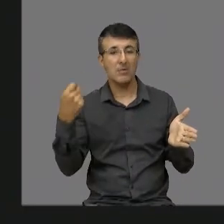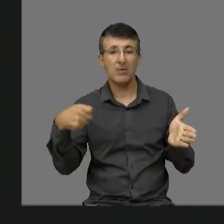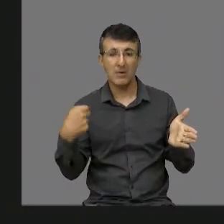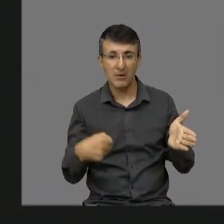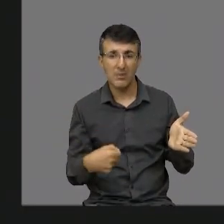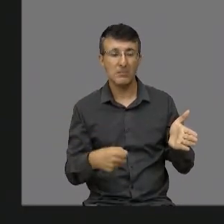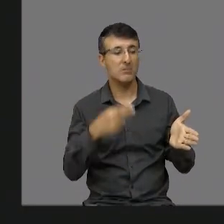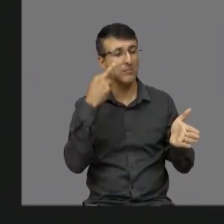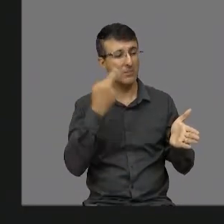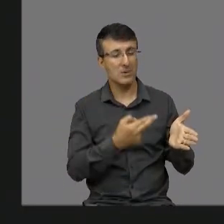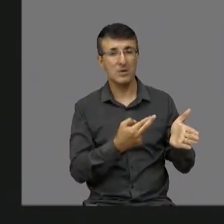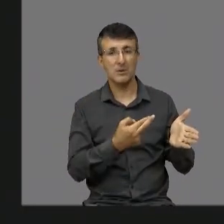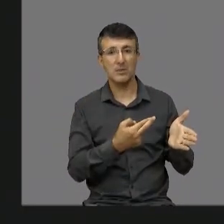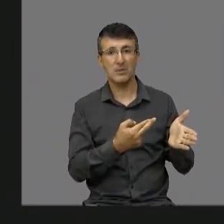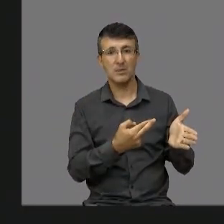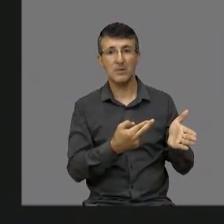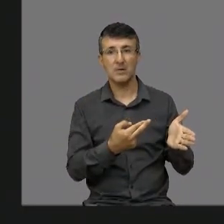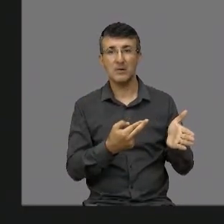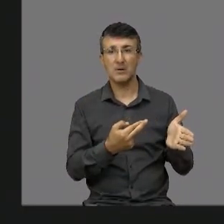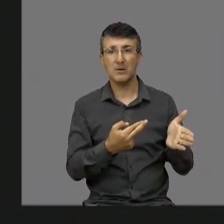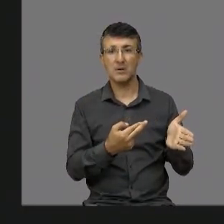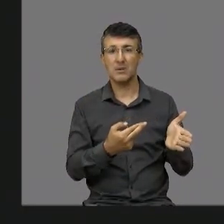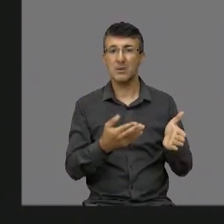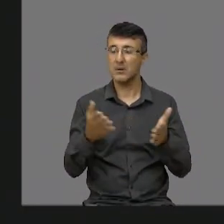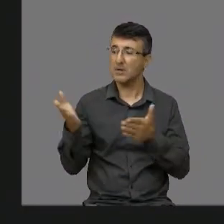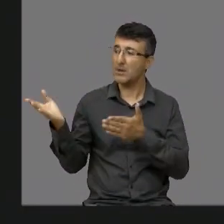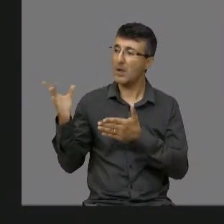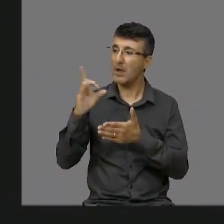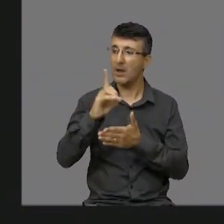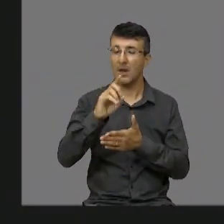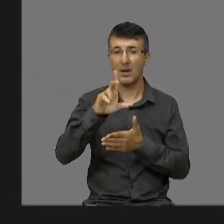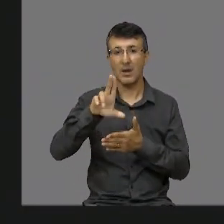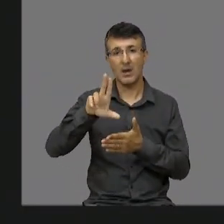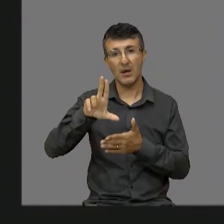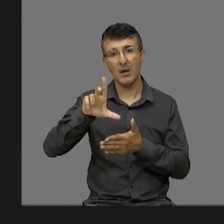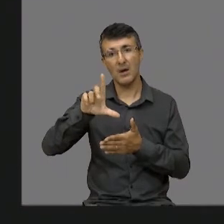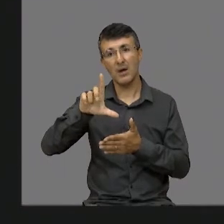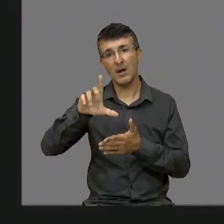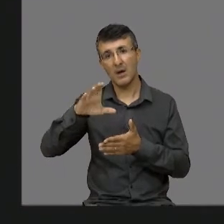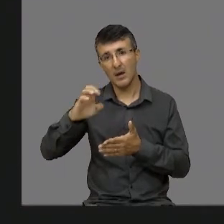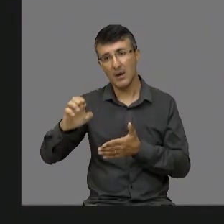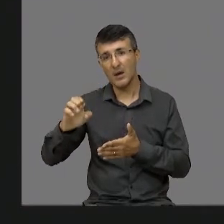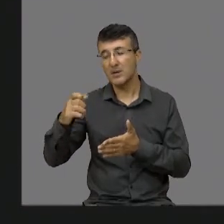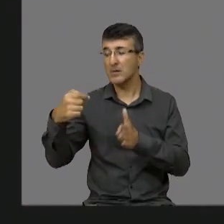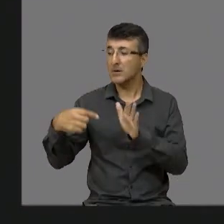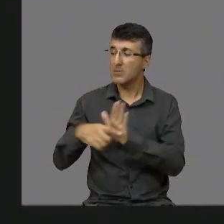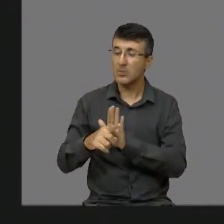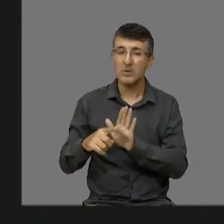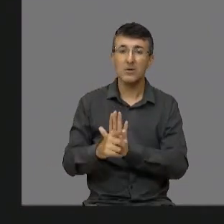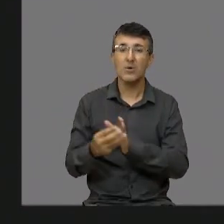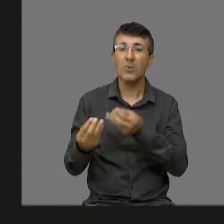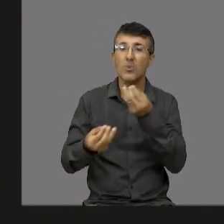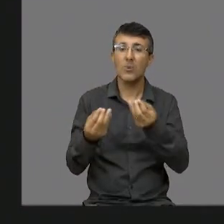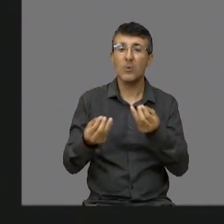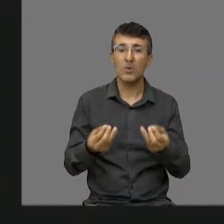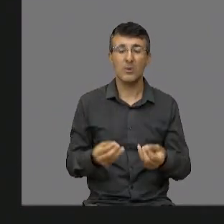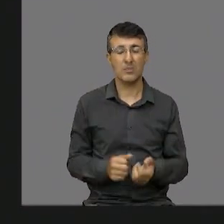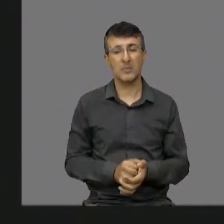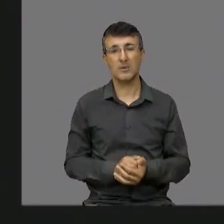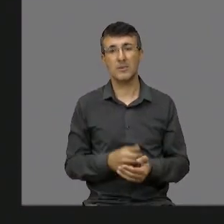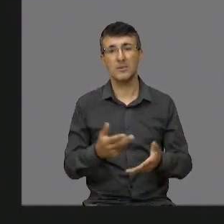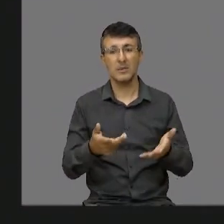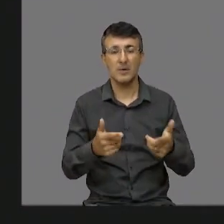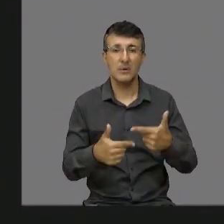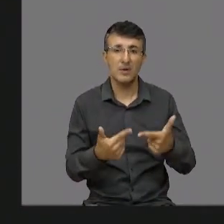São José. Não. Eu acho que nós vamos fazer esse debate para a gente apresentar também soluções. Nós estamos pedindo uma reunião